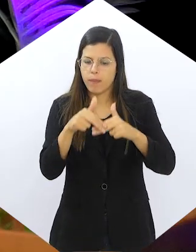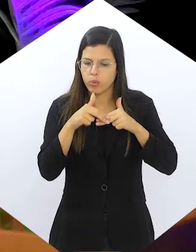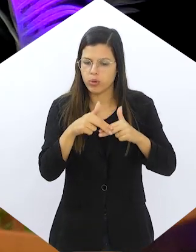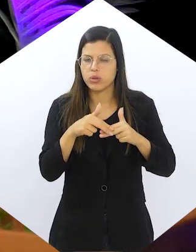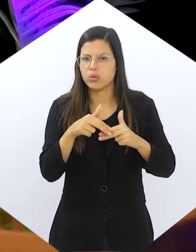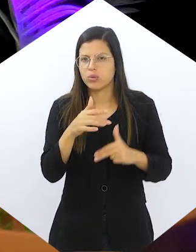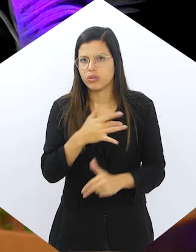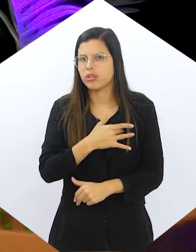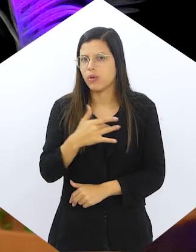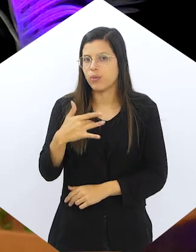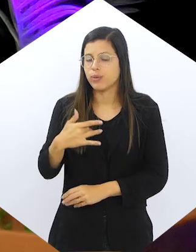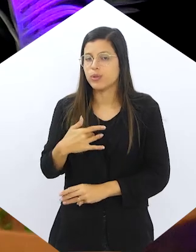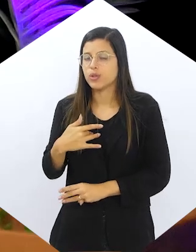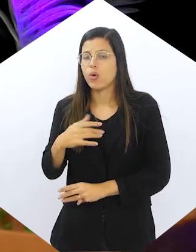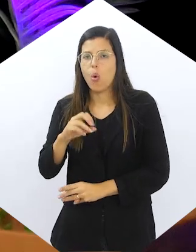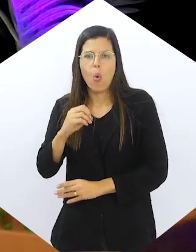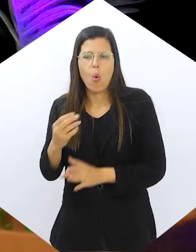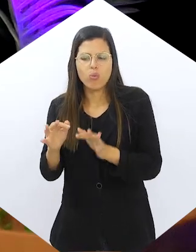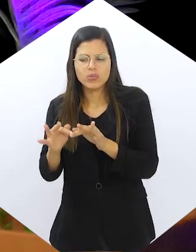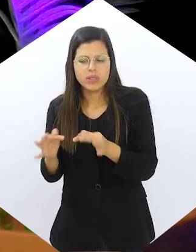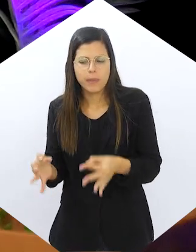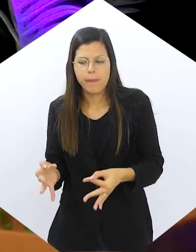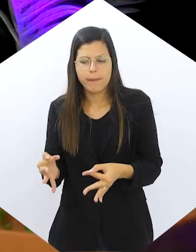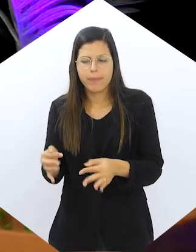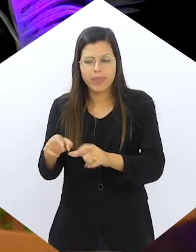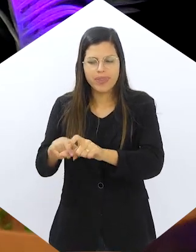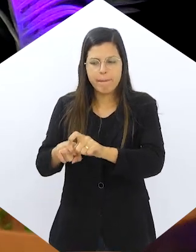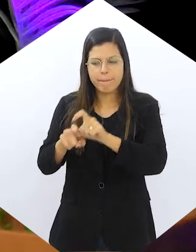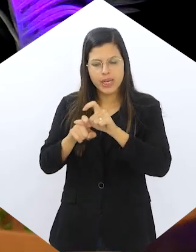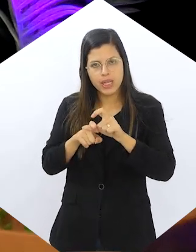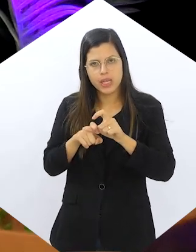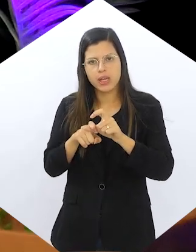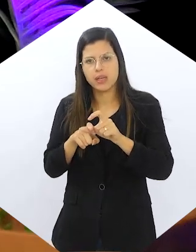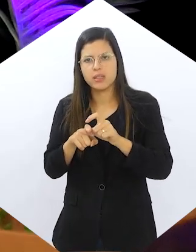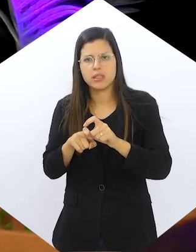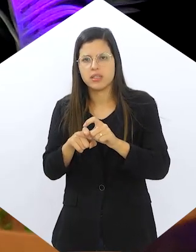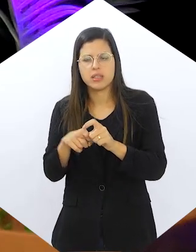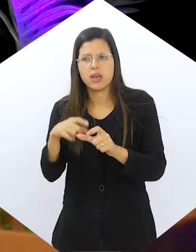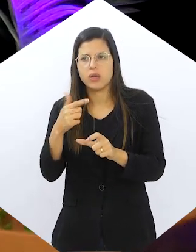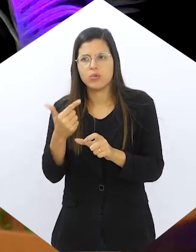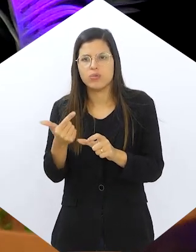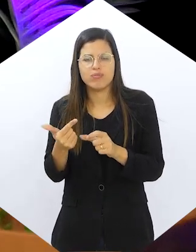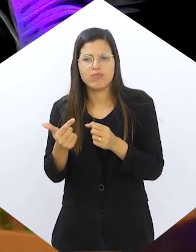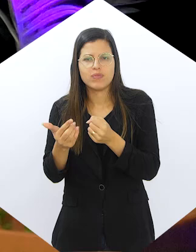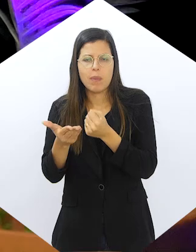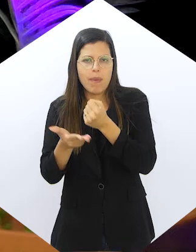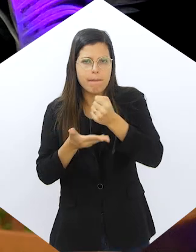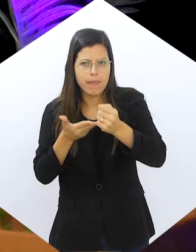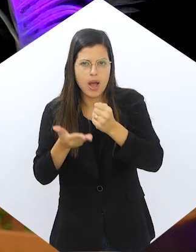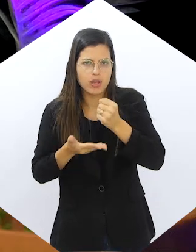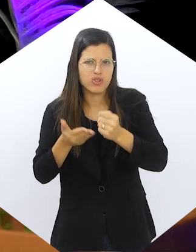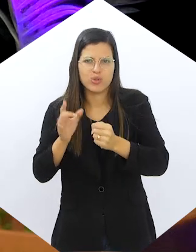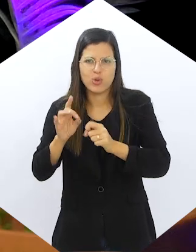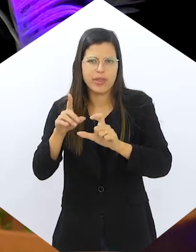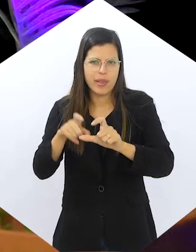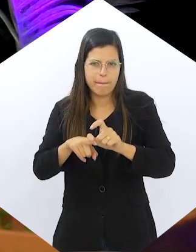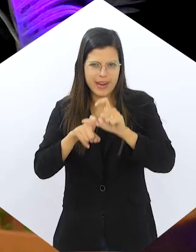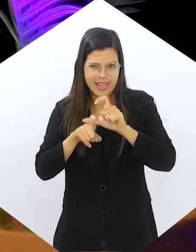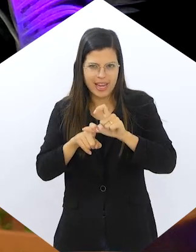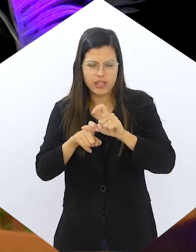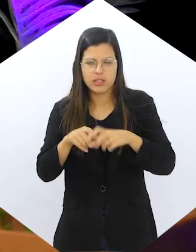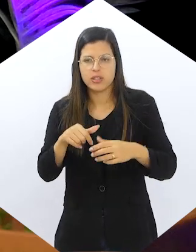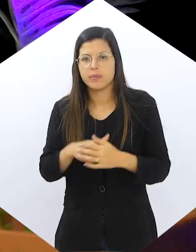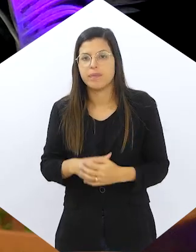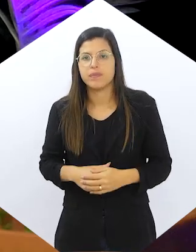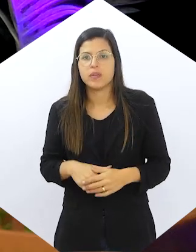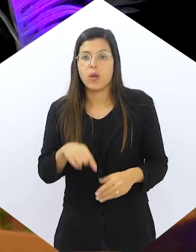de saúde ou quando é simplesmente uma dependência ali que não tem fundamento, é só uma dependência mesmo. Ele